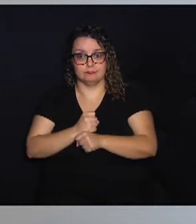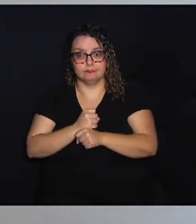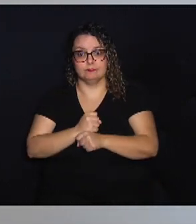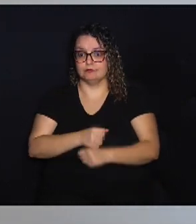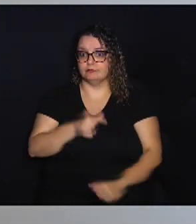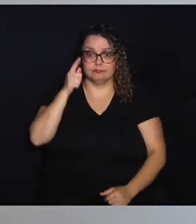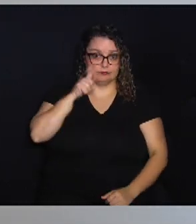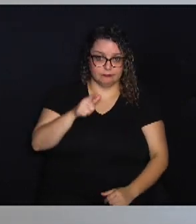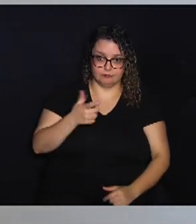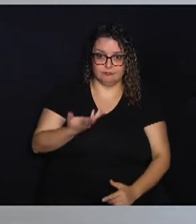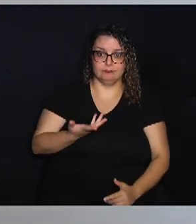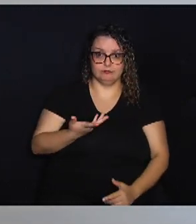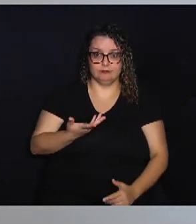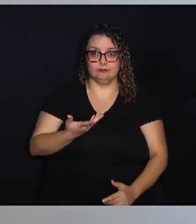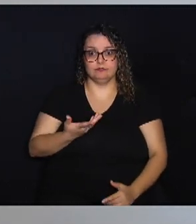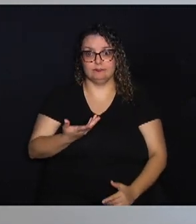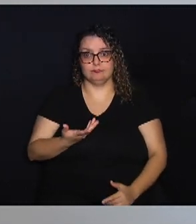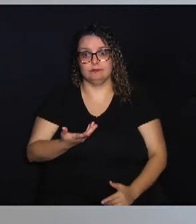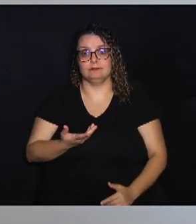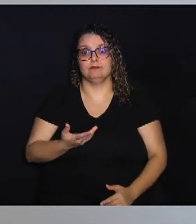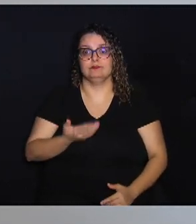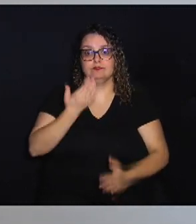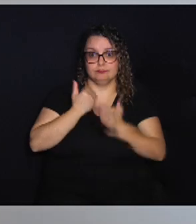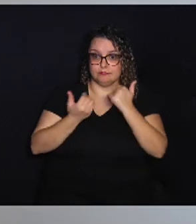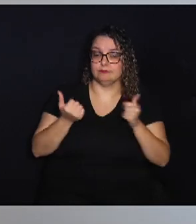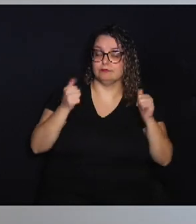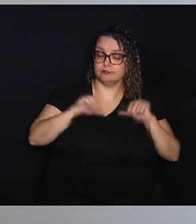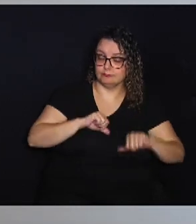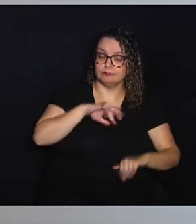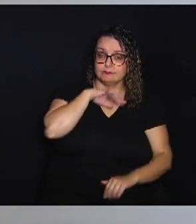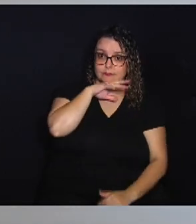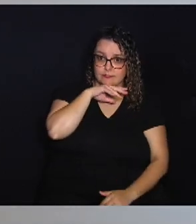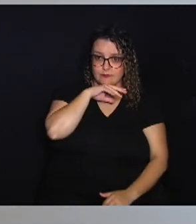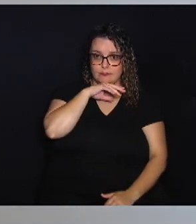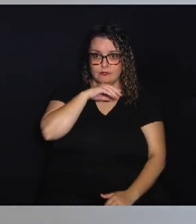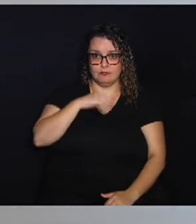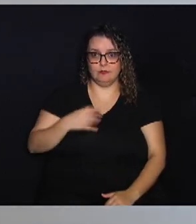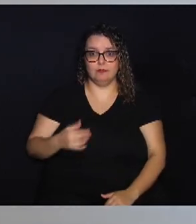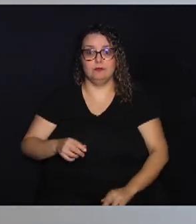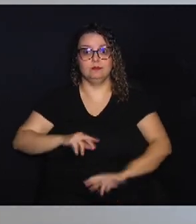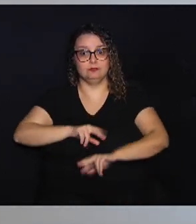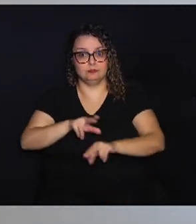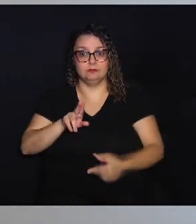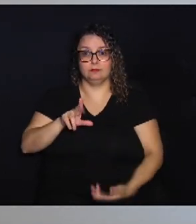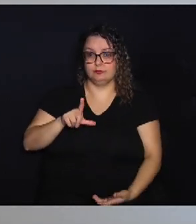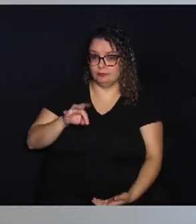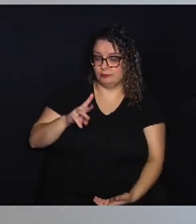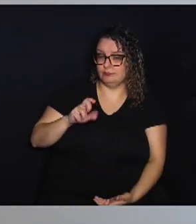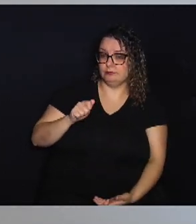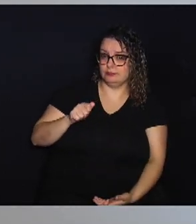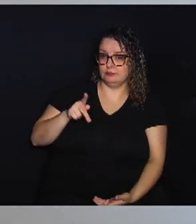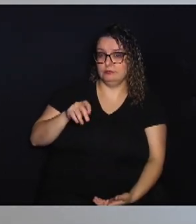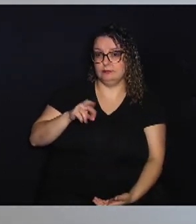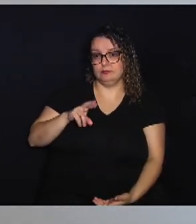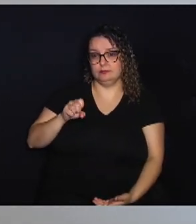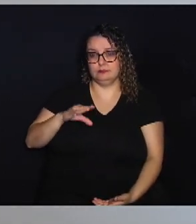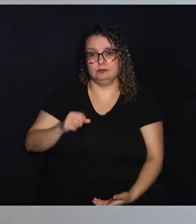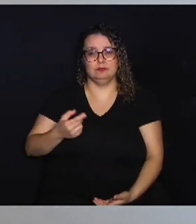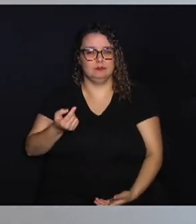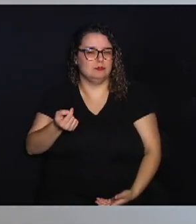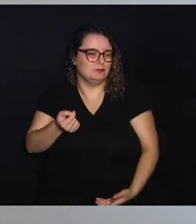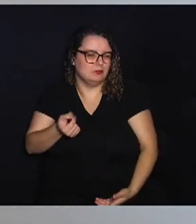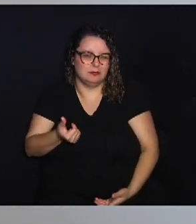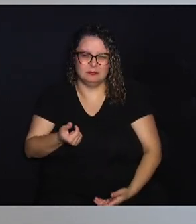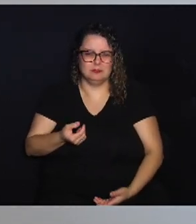consegue extrair devido a uma alimentação ruim, rica então em ultraprocessados e poucos nutrientes,